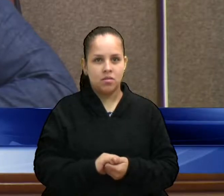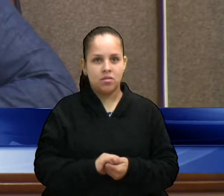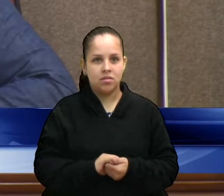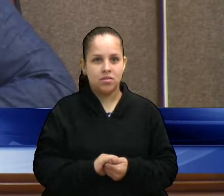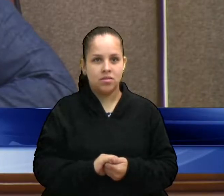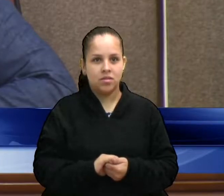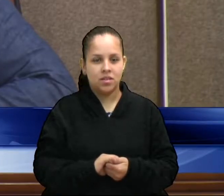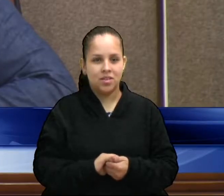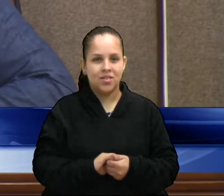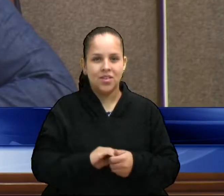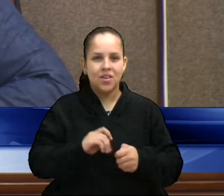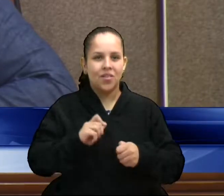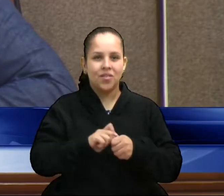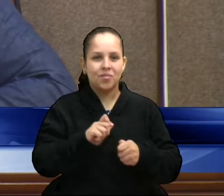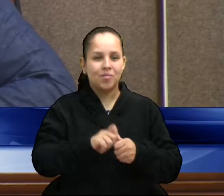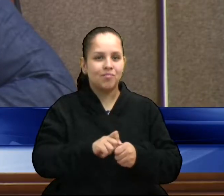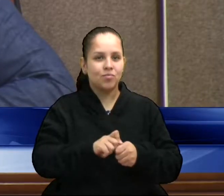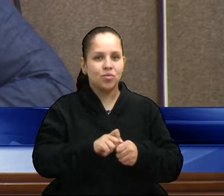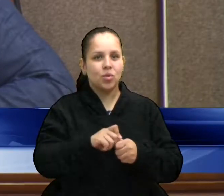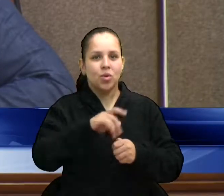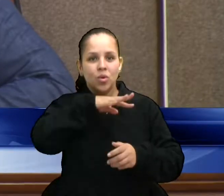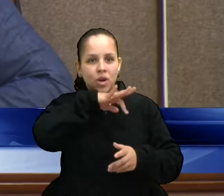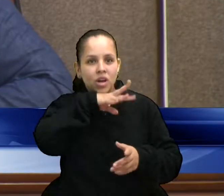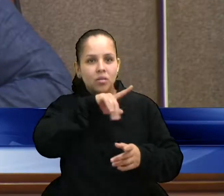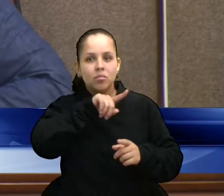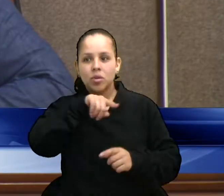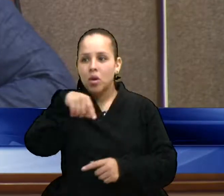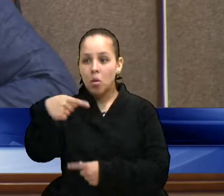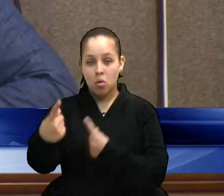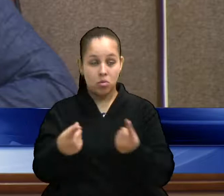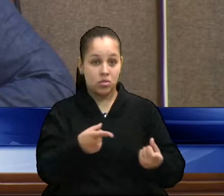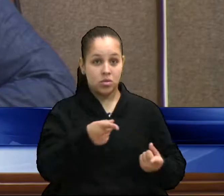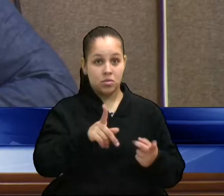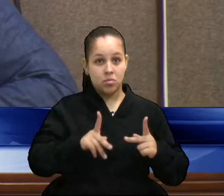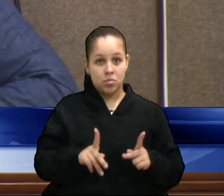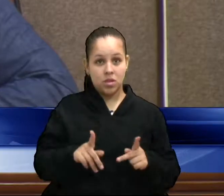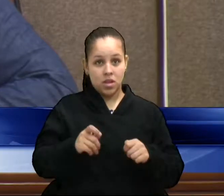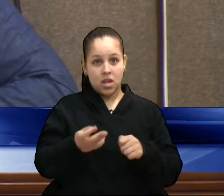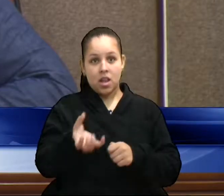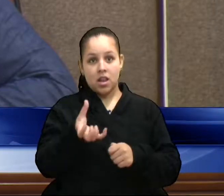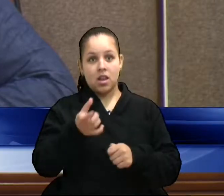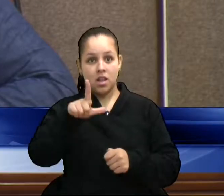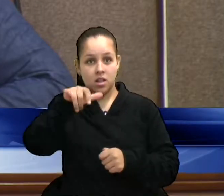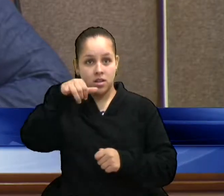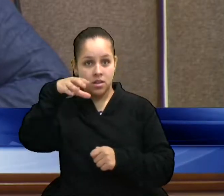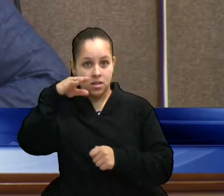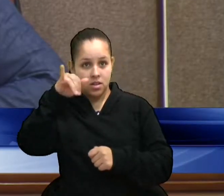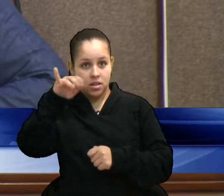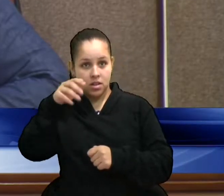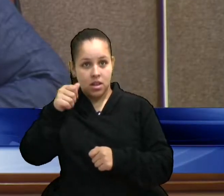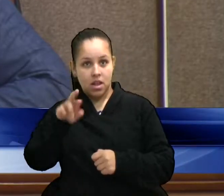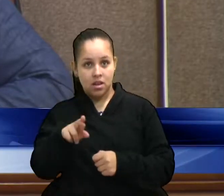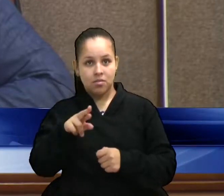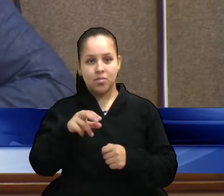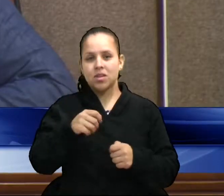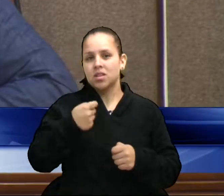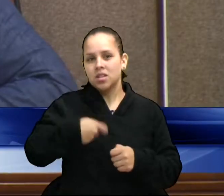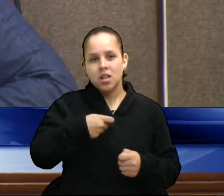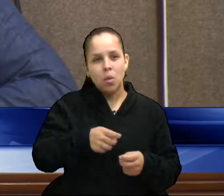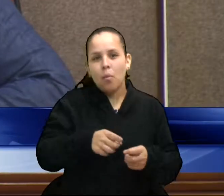prejudicando demasiadamente os demais licitantes, que terão de suportar os custos de aluguel de extensa